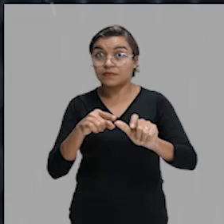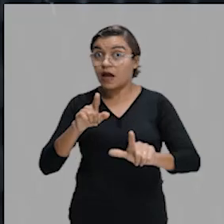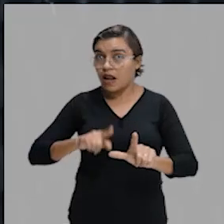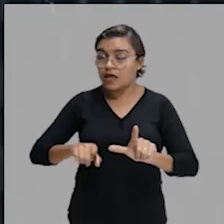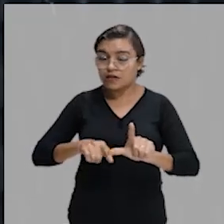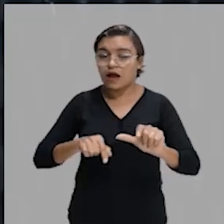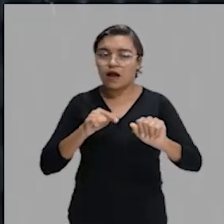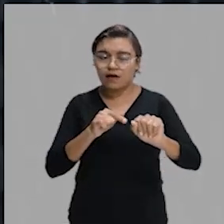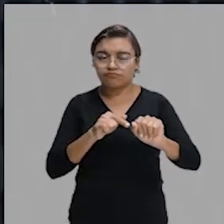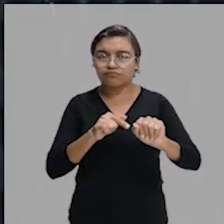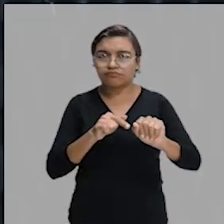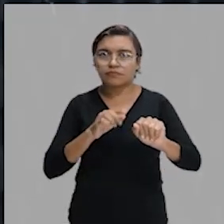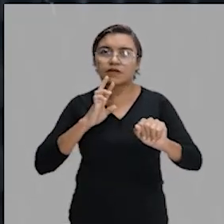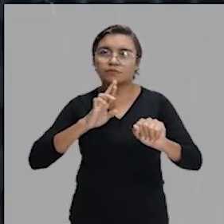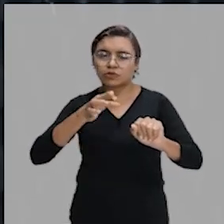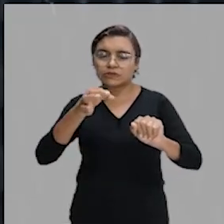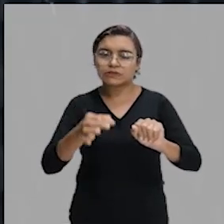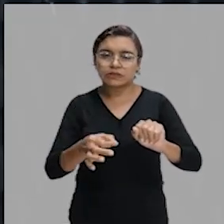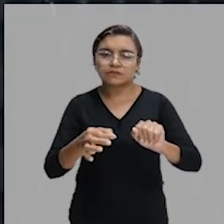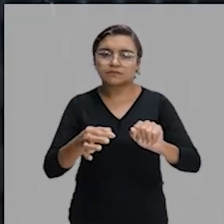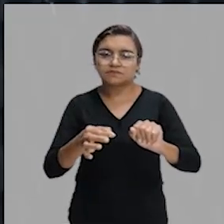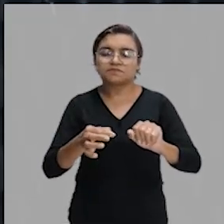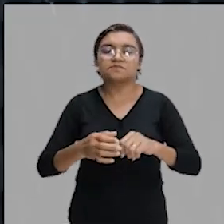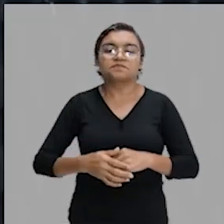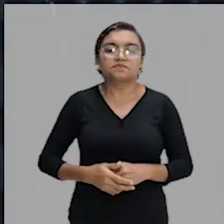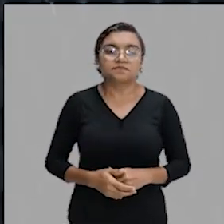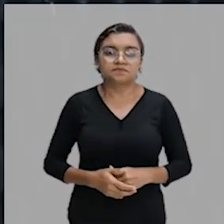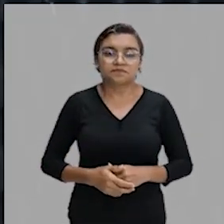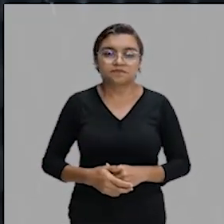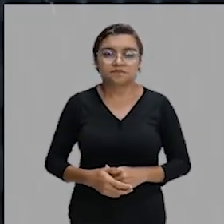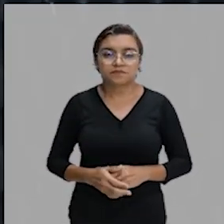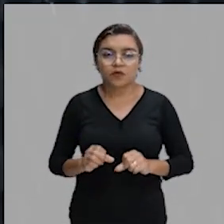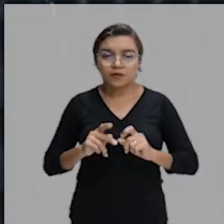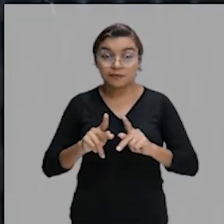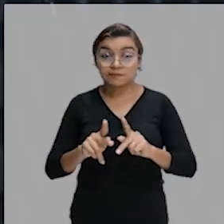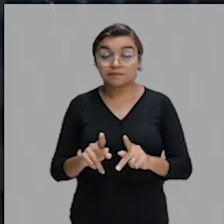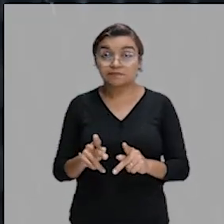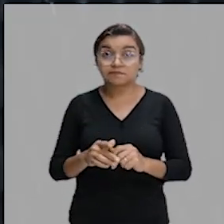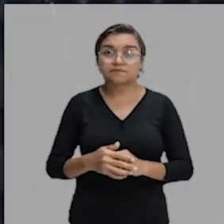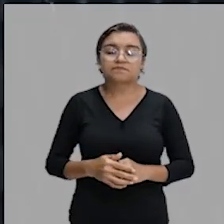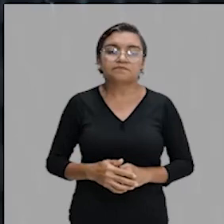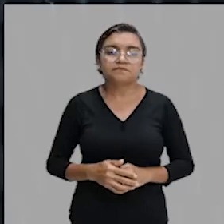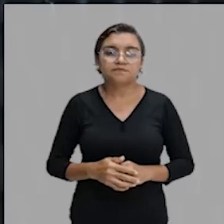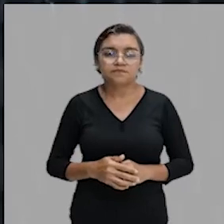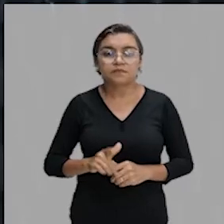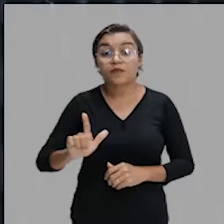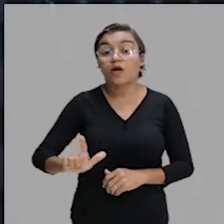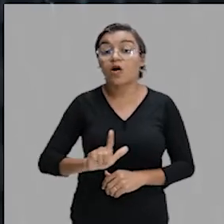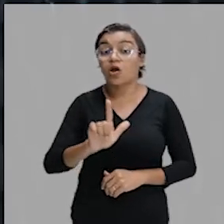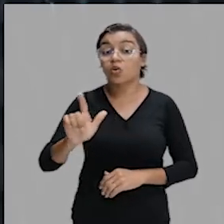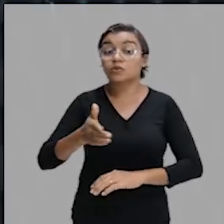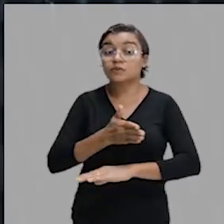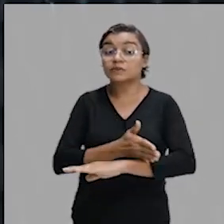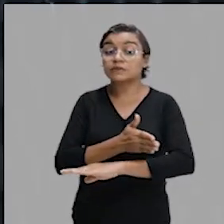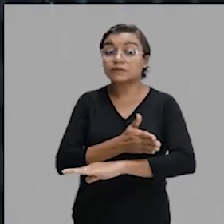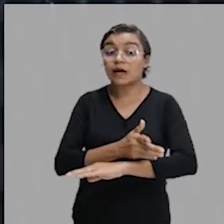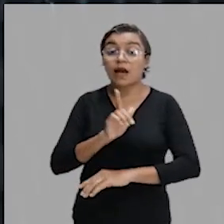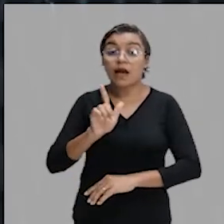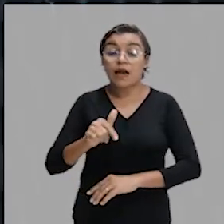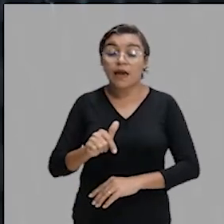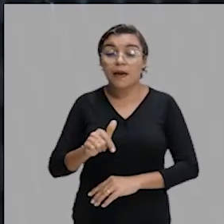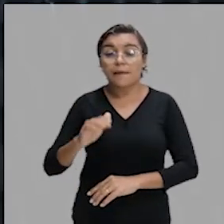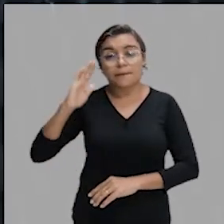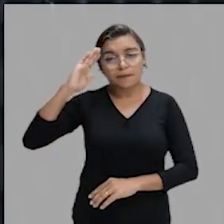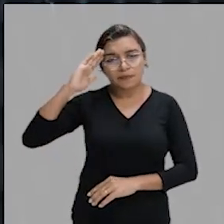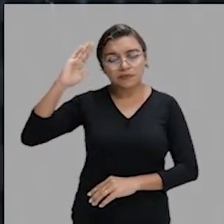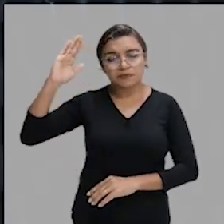gente continuar aqui os nossos exercícios. Percebe? A lógica clássica, princípios básicos